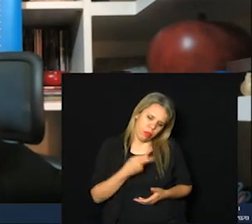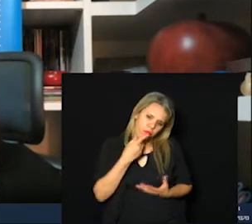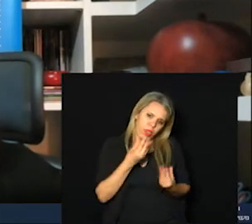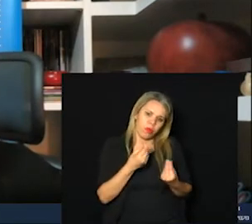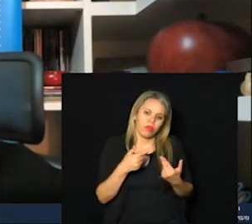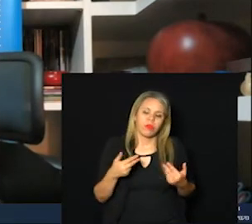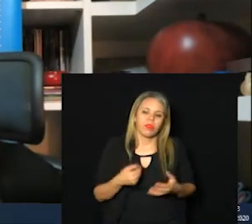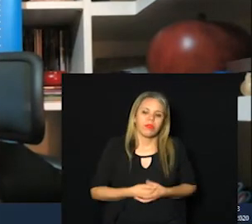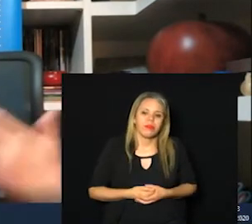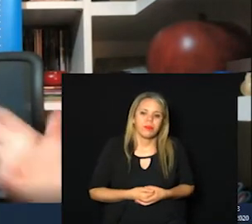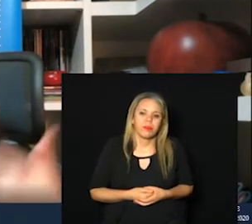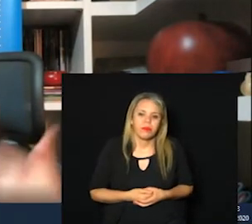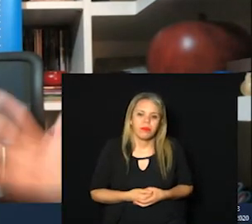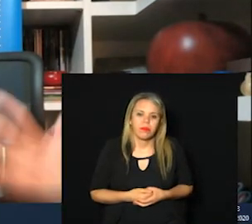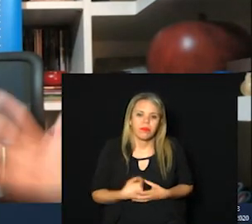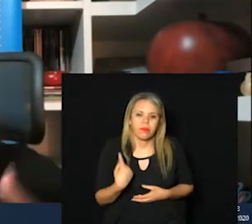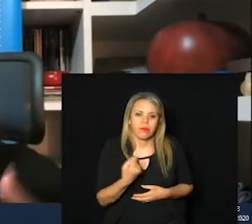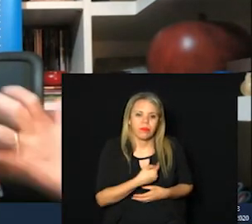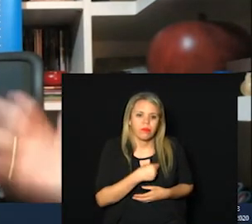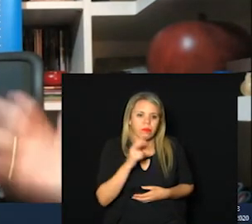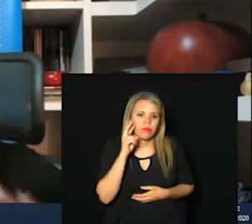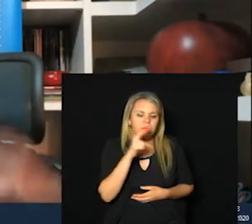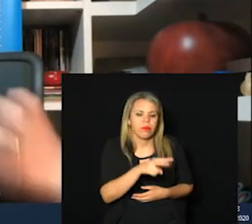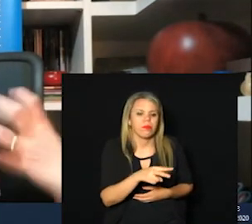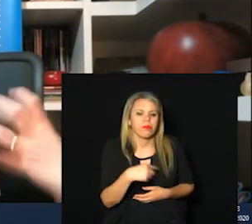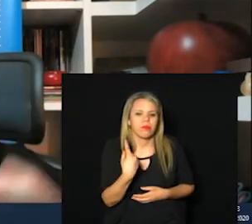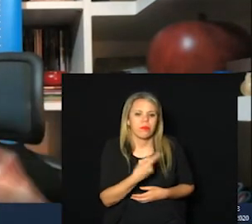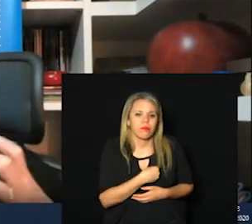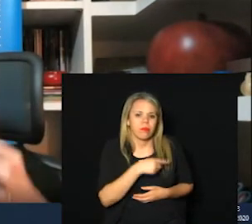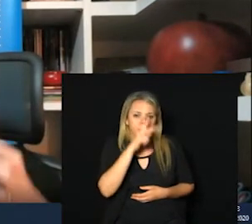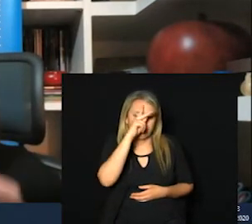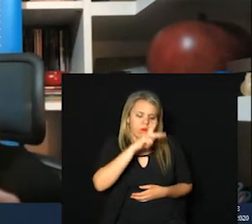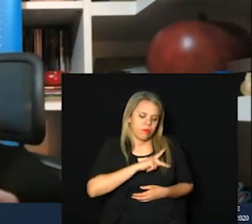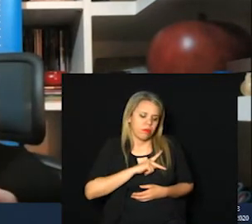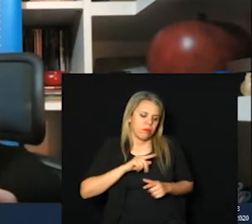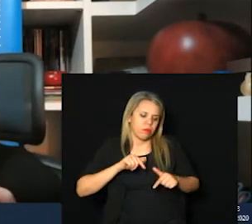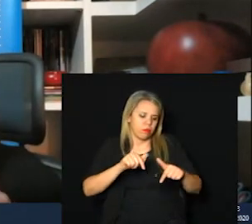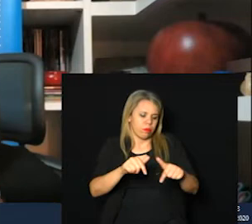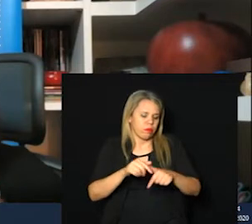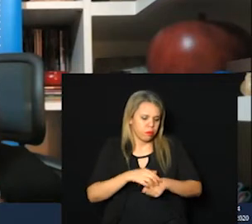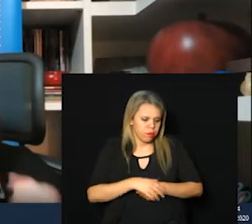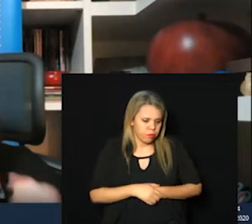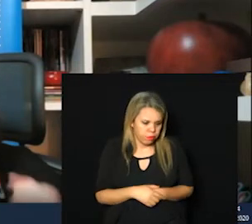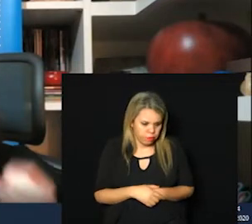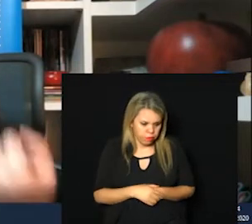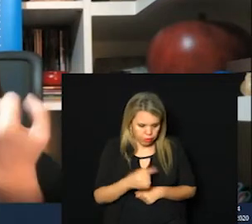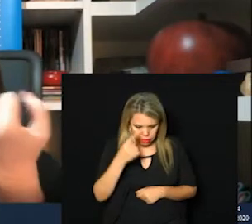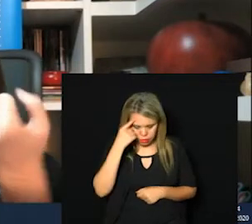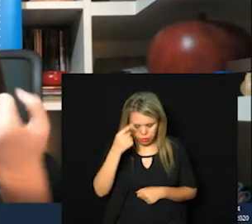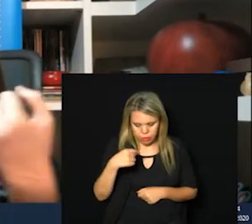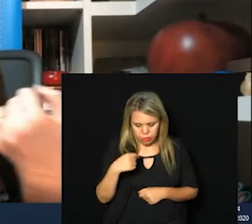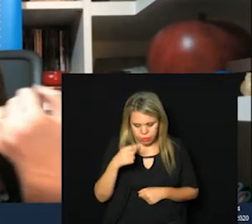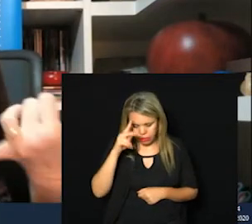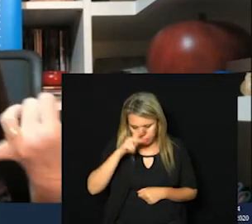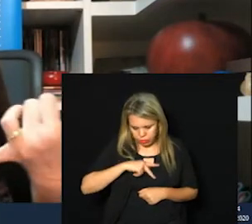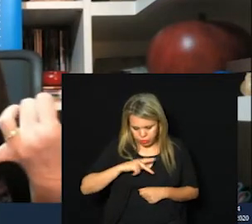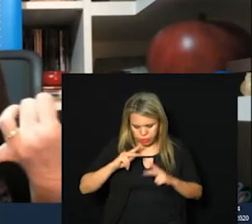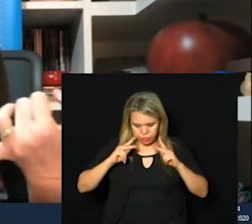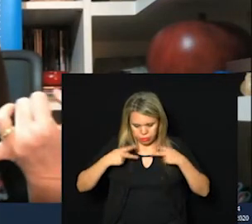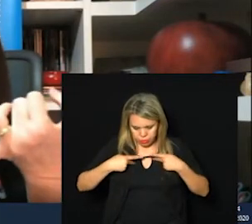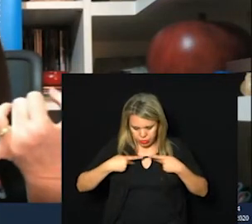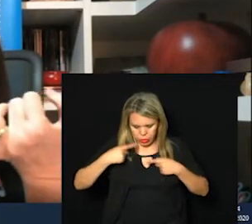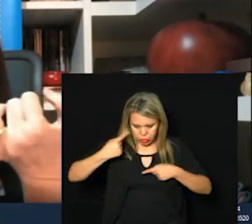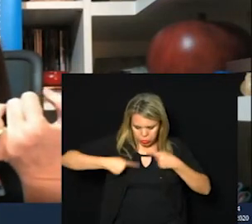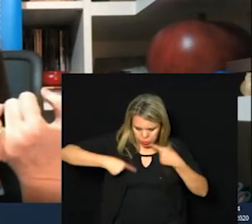isso, sobre nós olharmos para as nossas próprias atitudes, a ideia de que somos seres